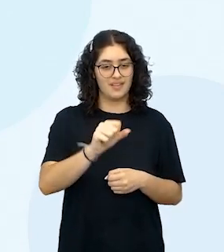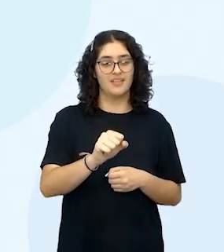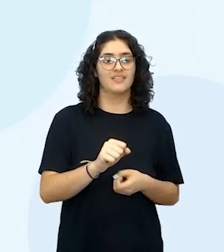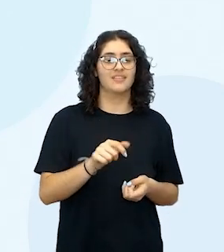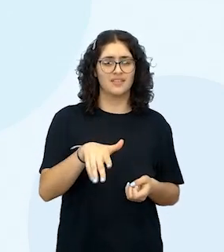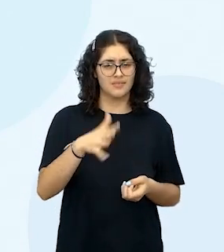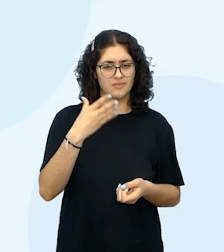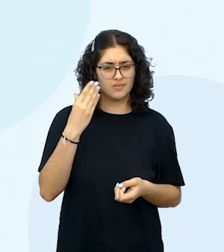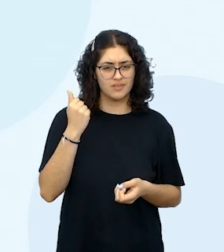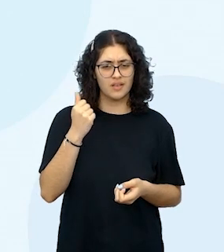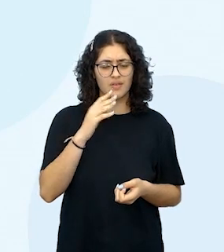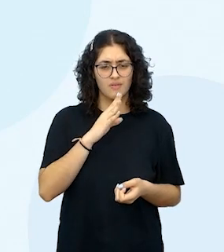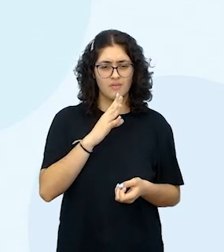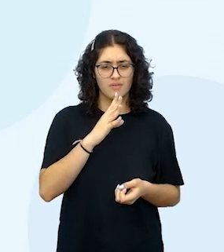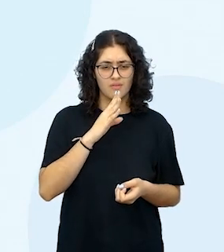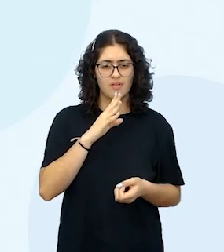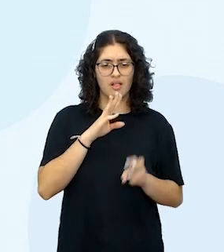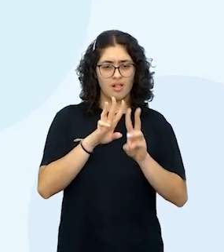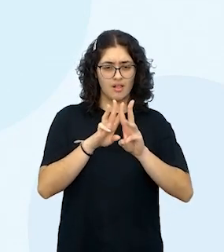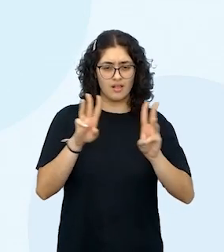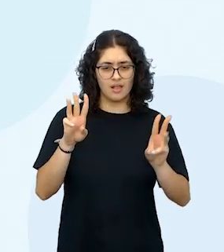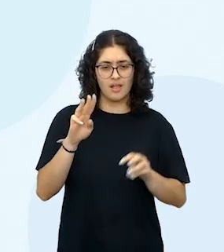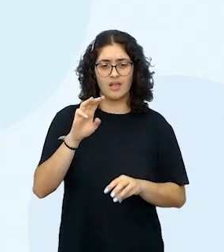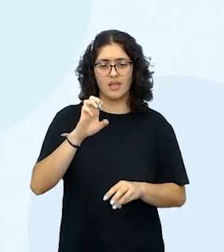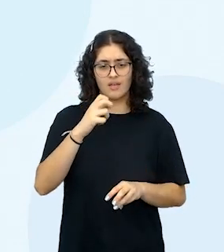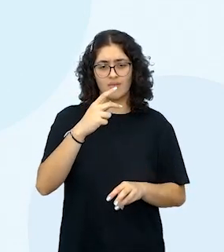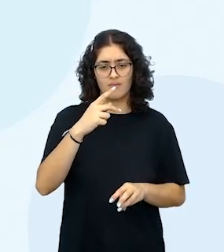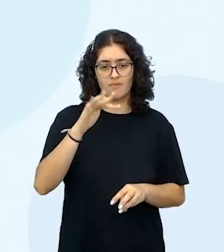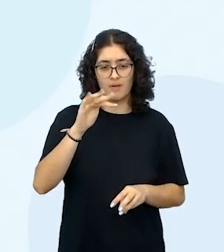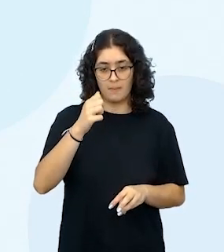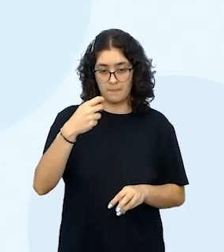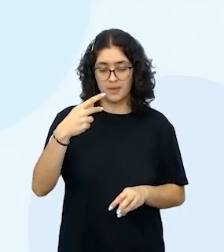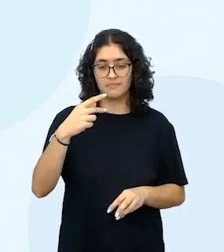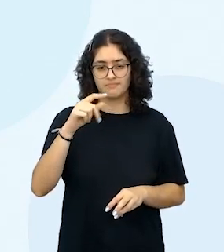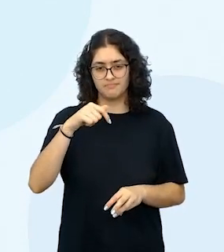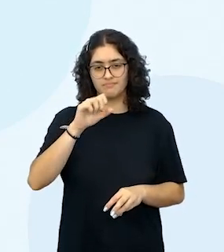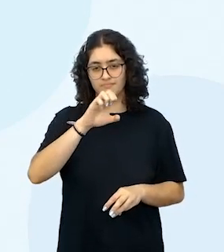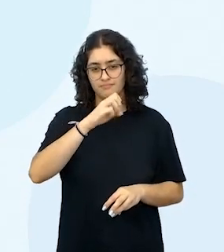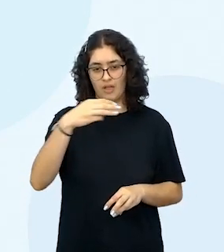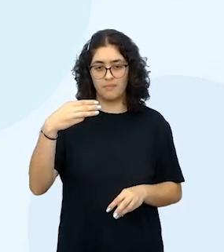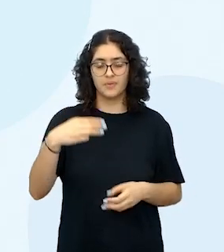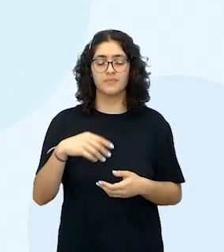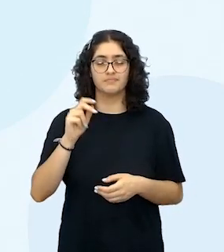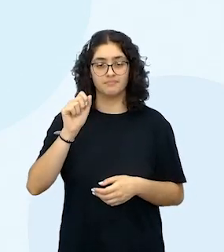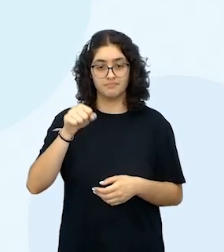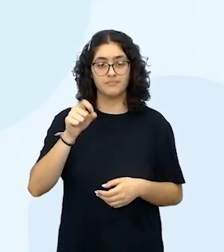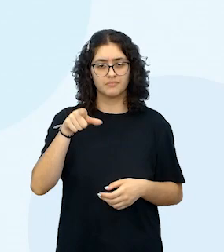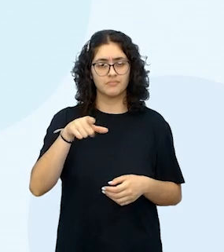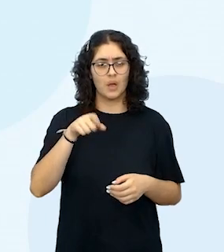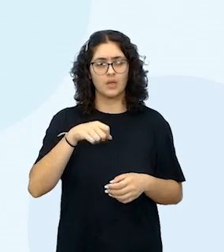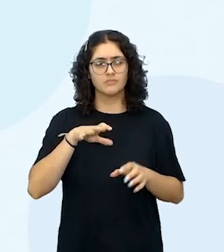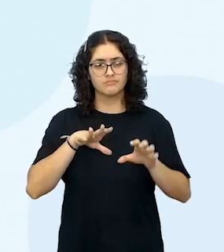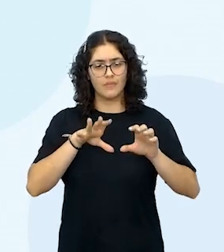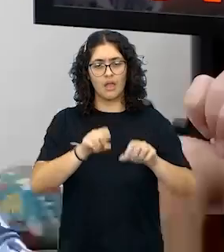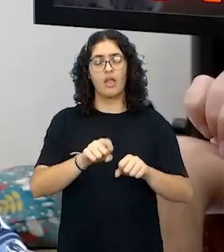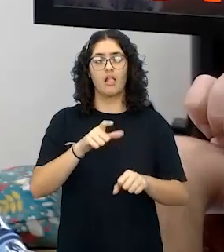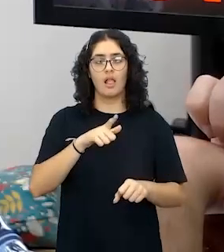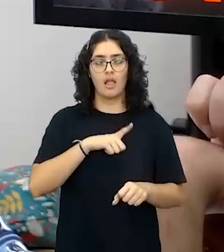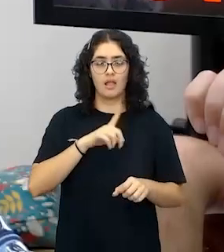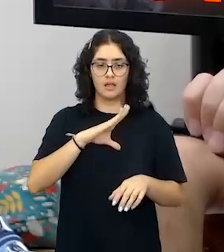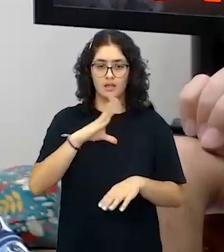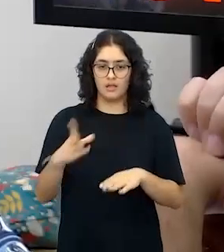mundo conhece, né, já Aham. tem a propriedade aí no site da EFAP, acho que eles vão achar. Ah, Mas legal. aí vai estar no repositório também